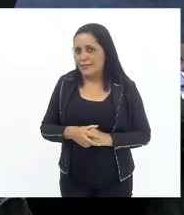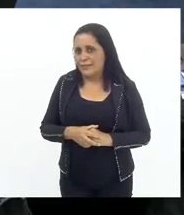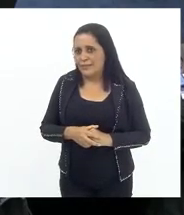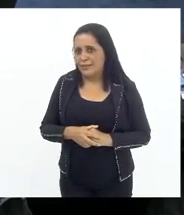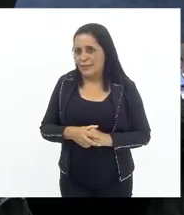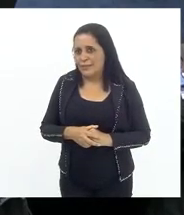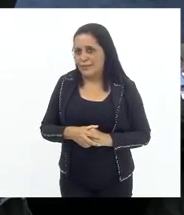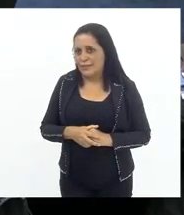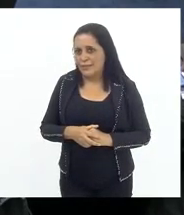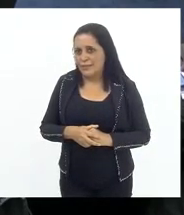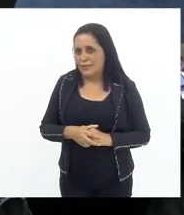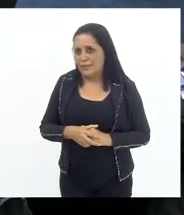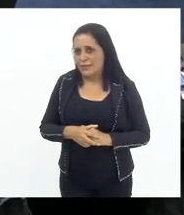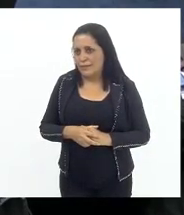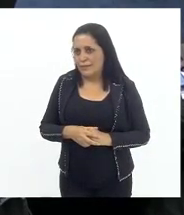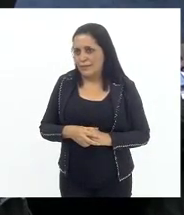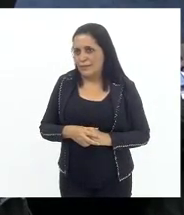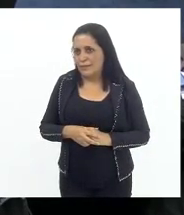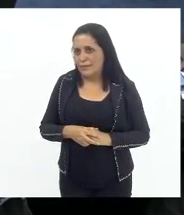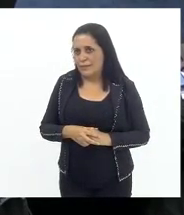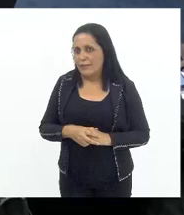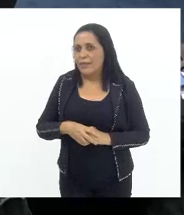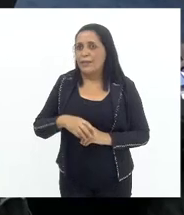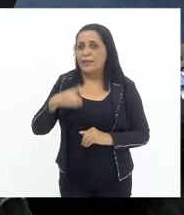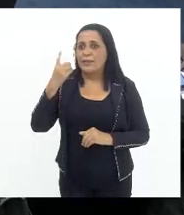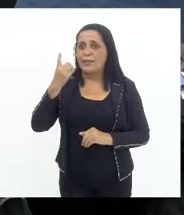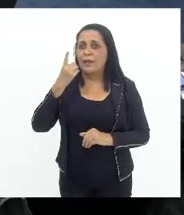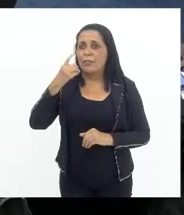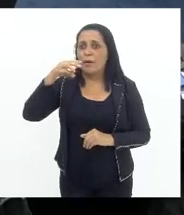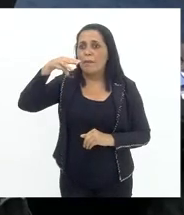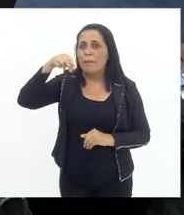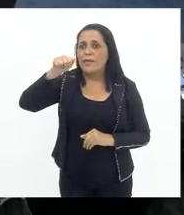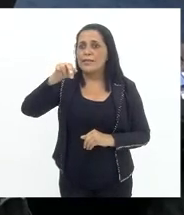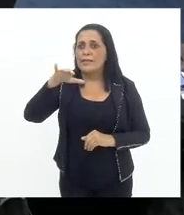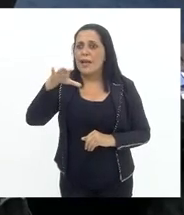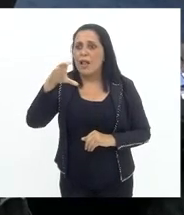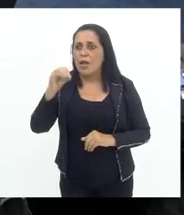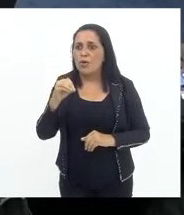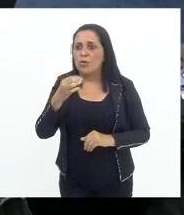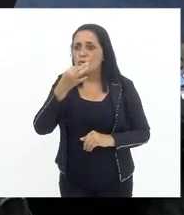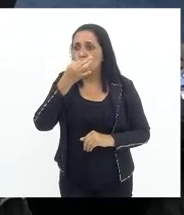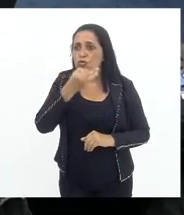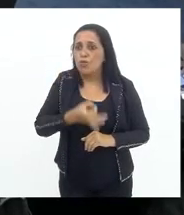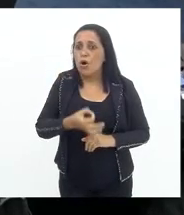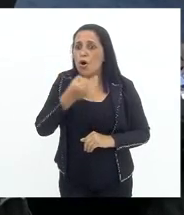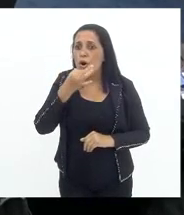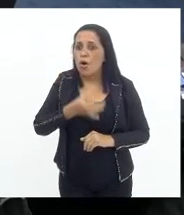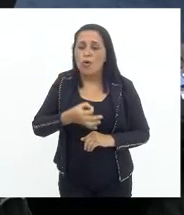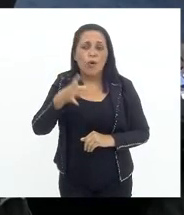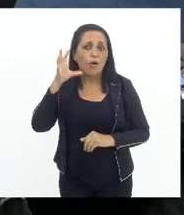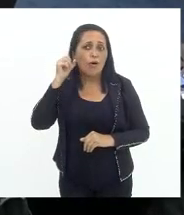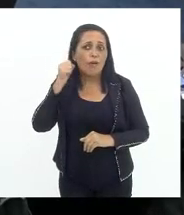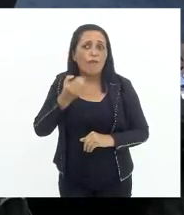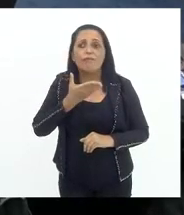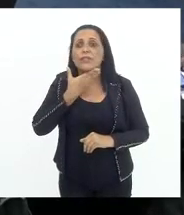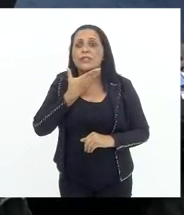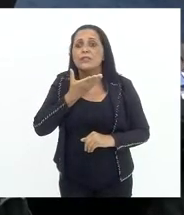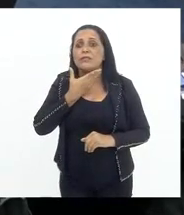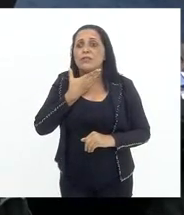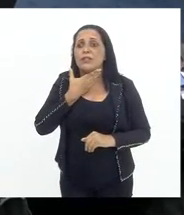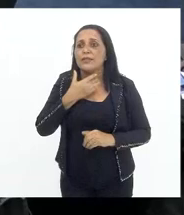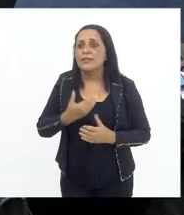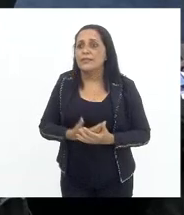Deputado Marcelo. Marcelo Dino, o seu som está aberto. Deputado Marcelo.